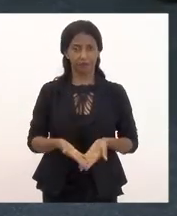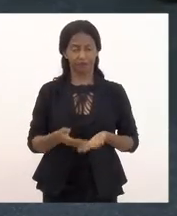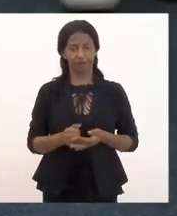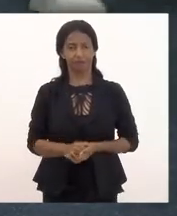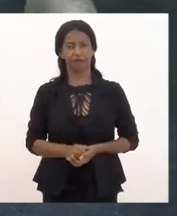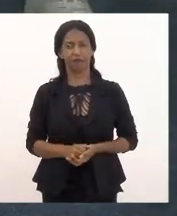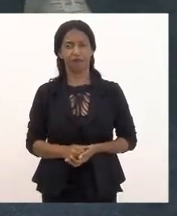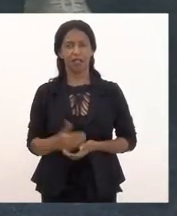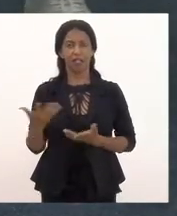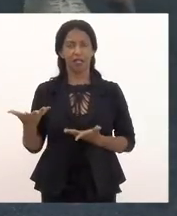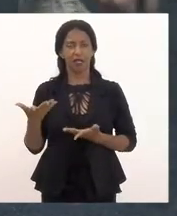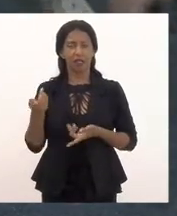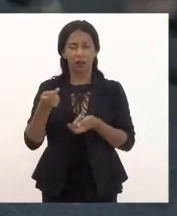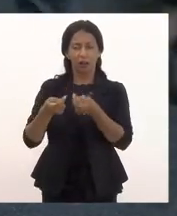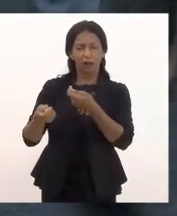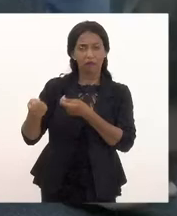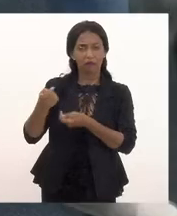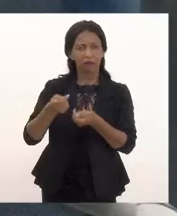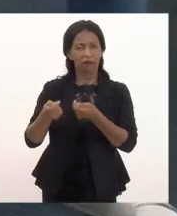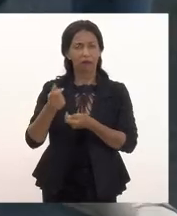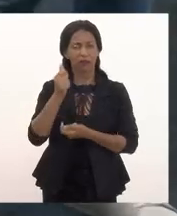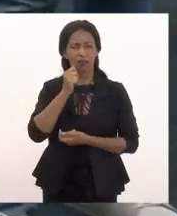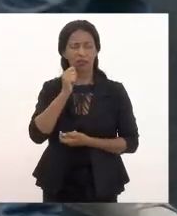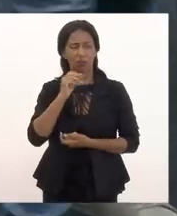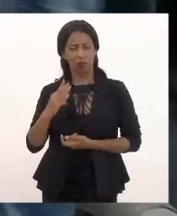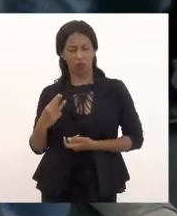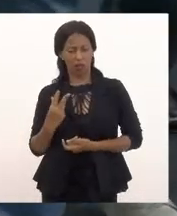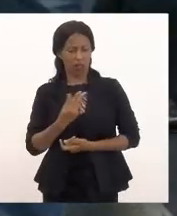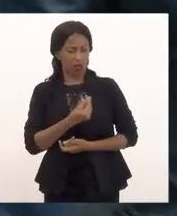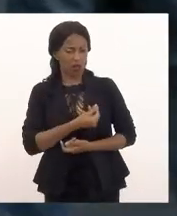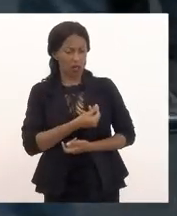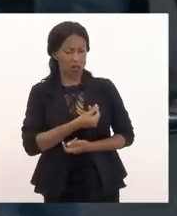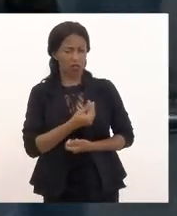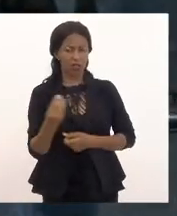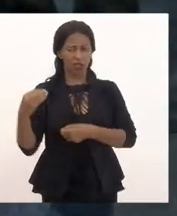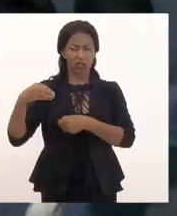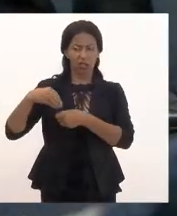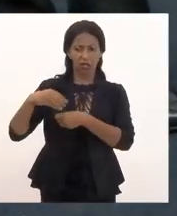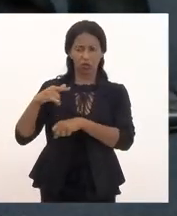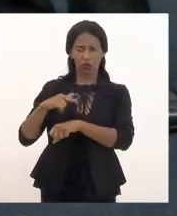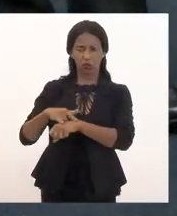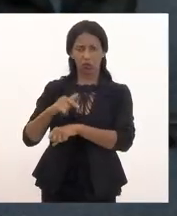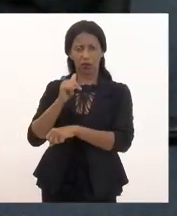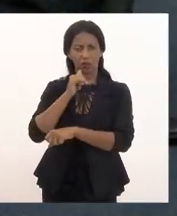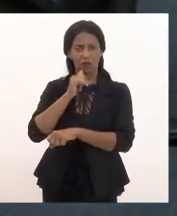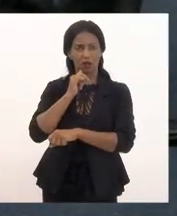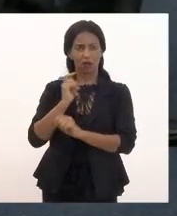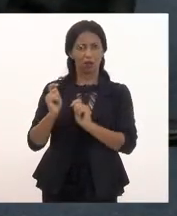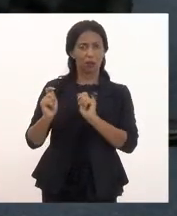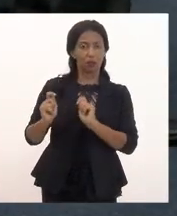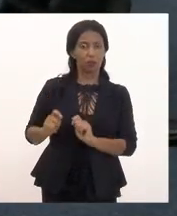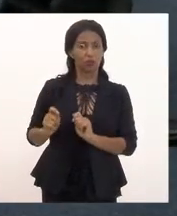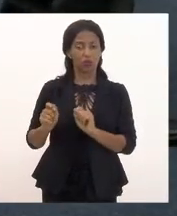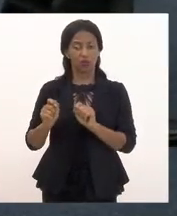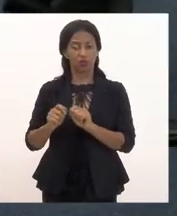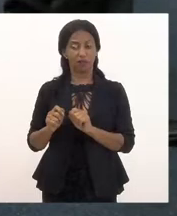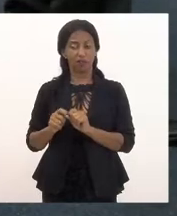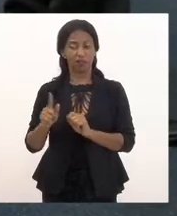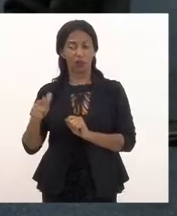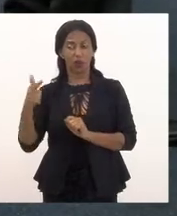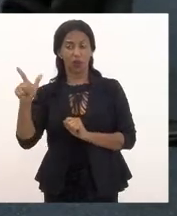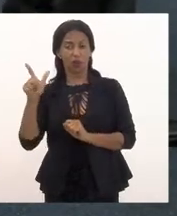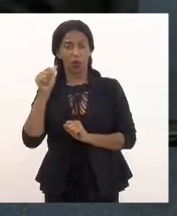São aliciadores, e que uma mulher trans em um banheiro feminino poderia fazer com que uma